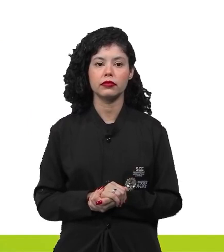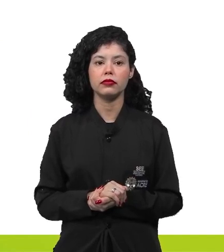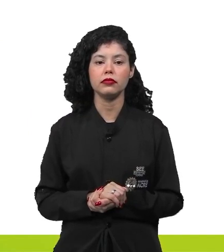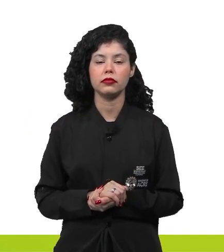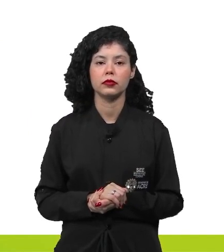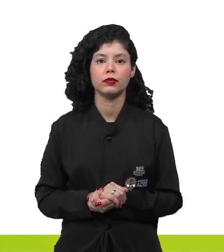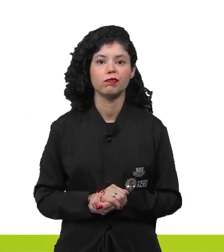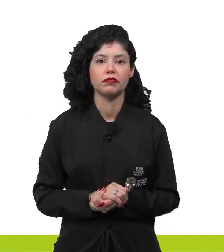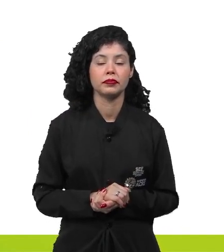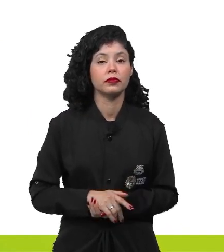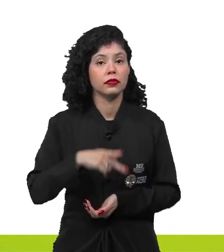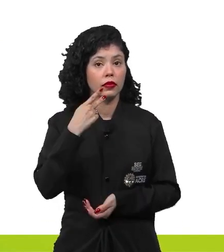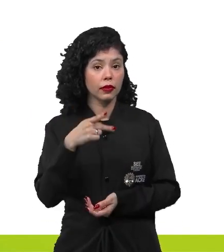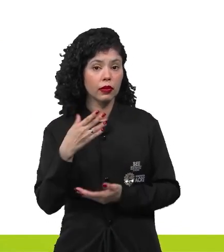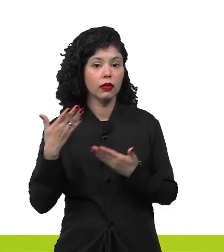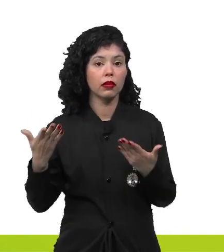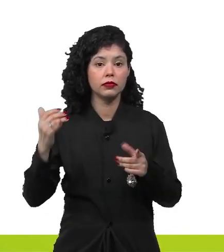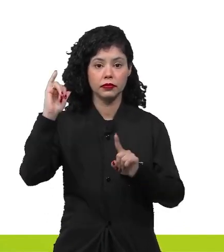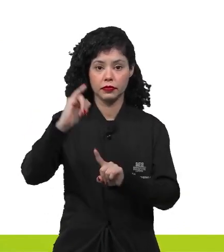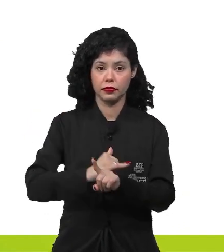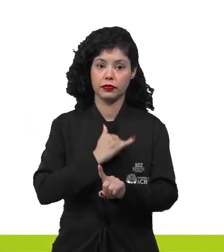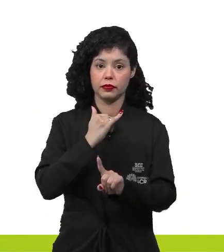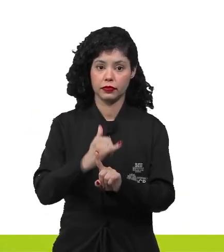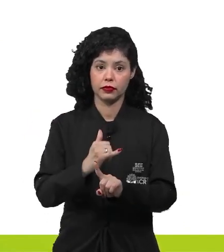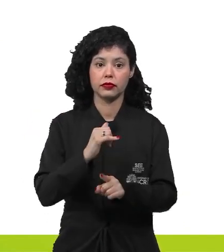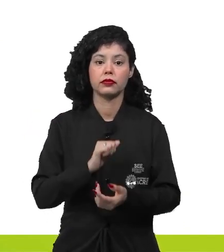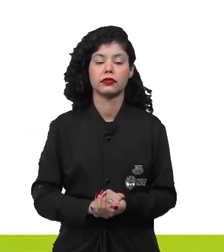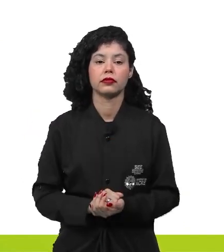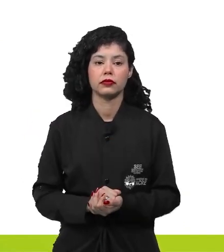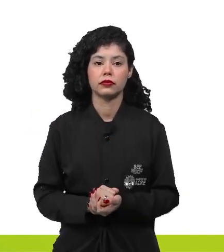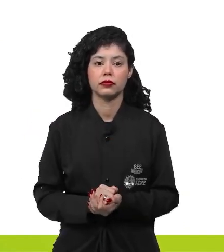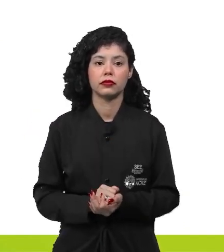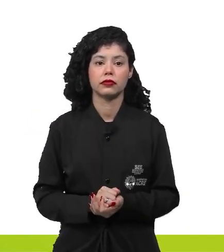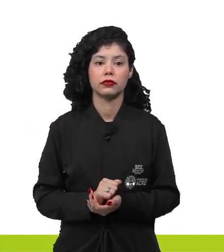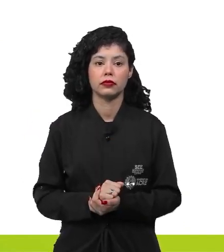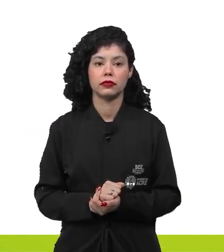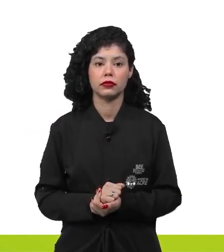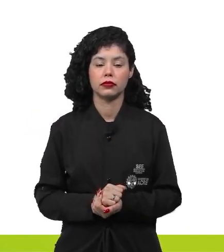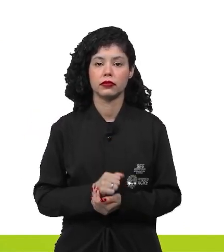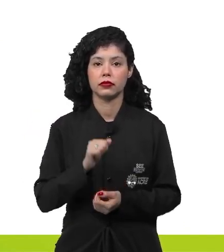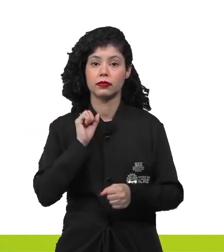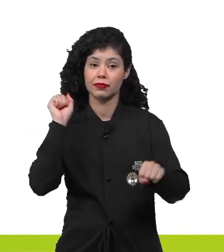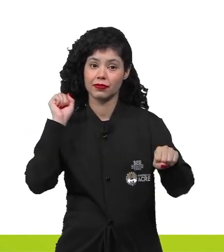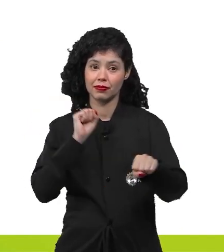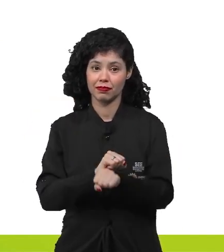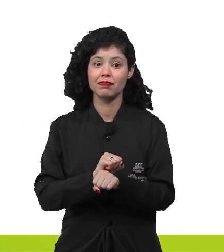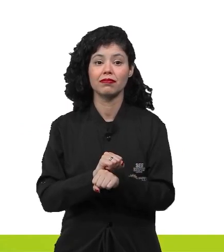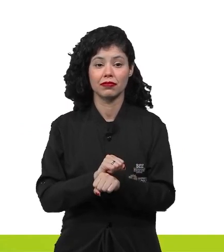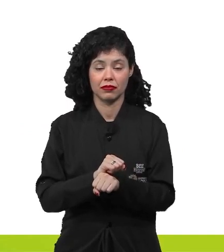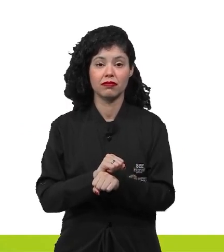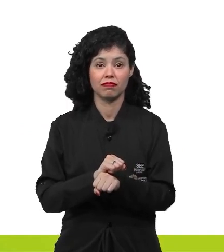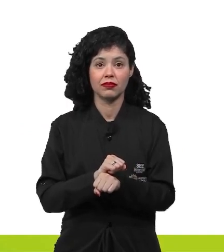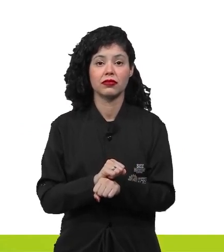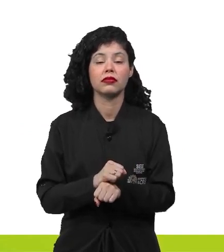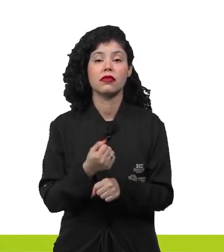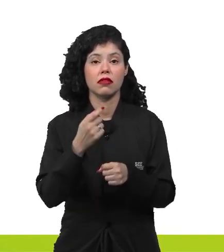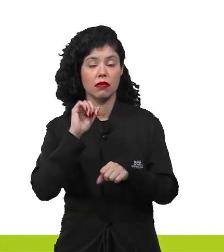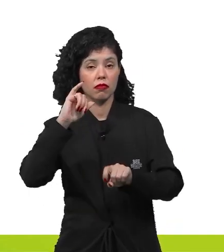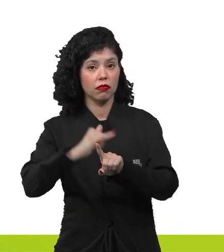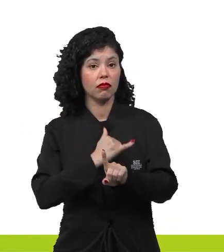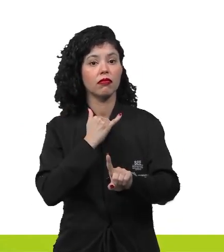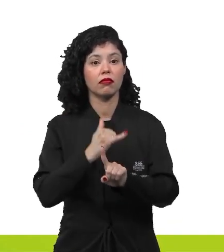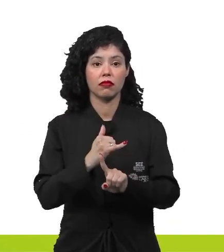falar a respeito do bullying nesse pôster e nós temos bullying stops right here.